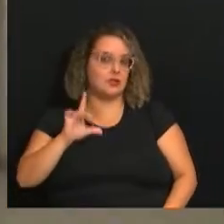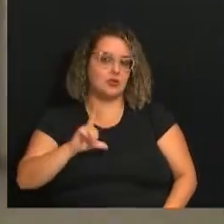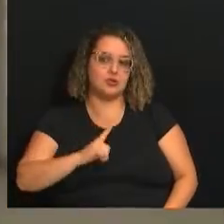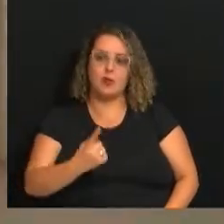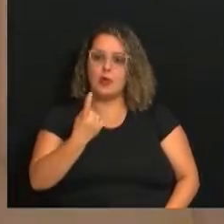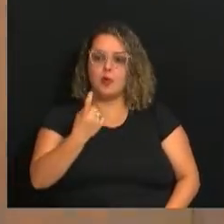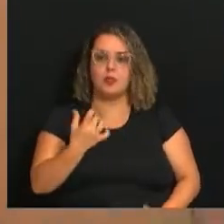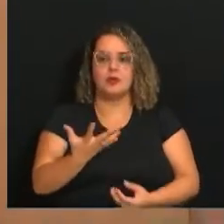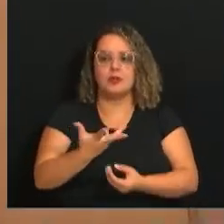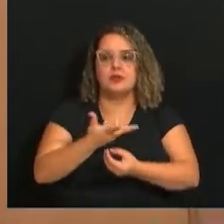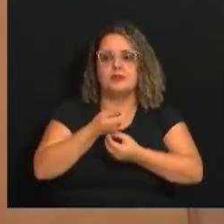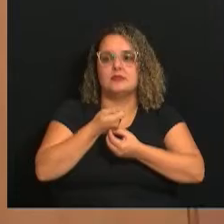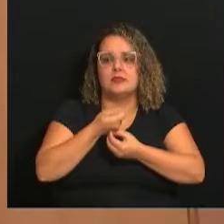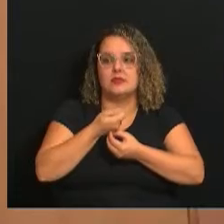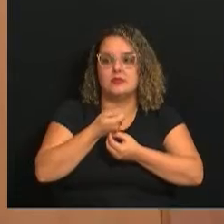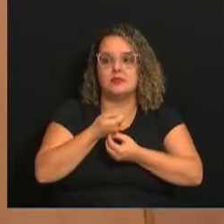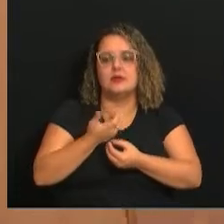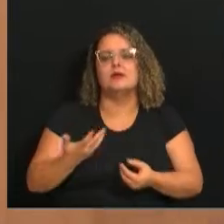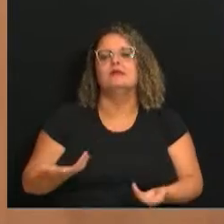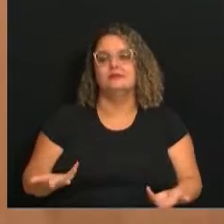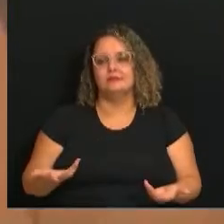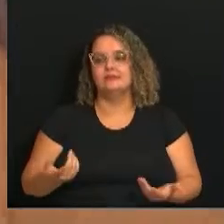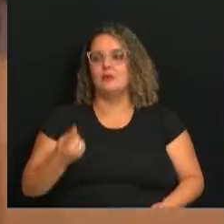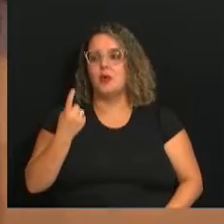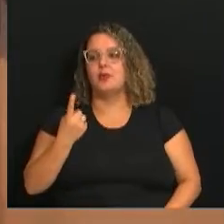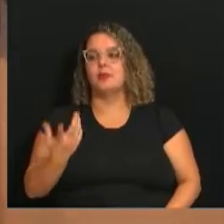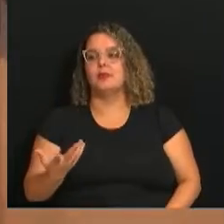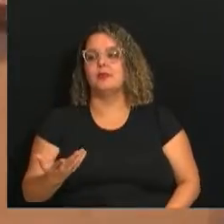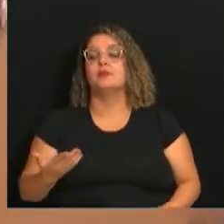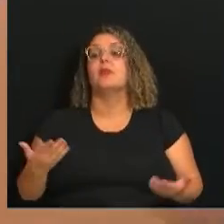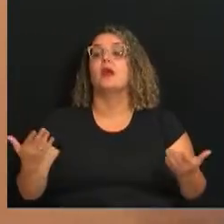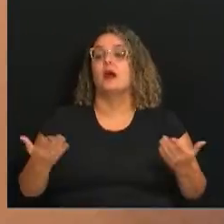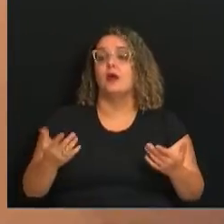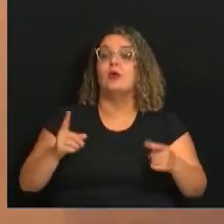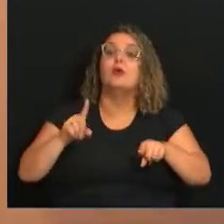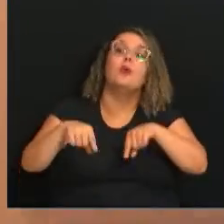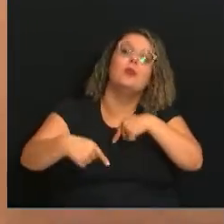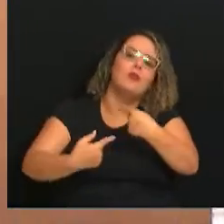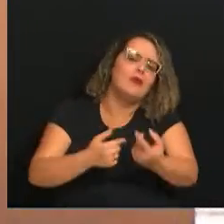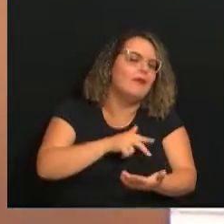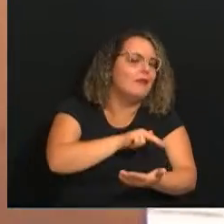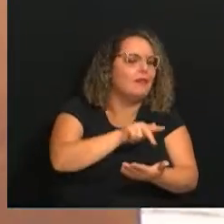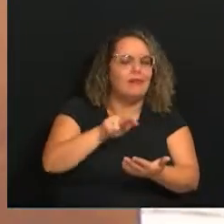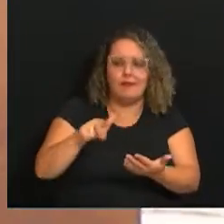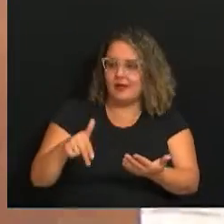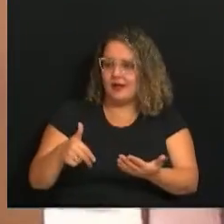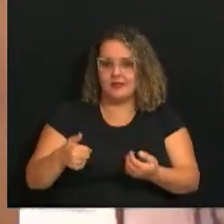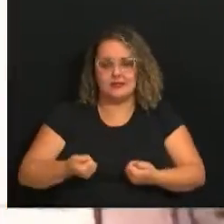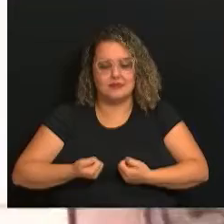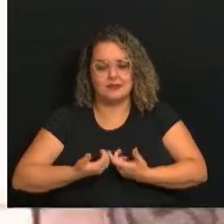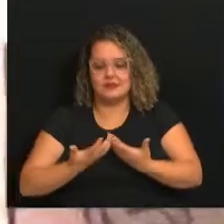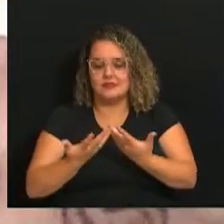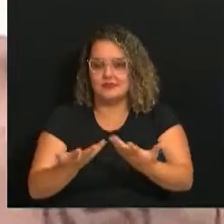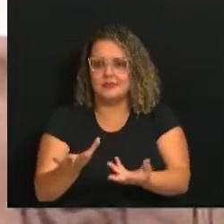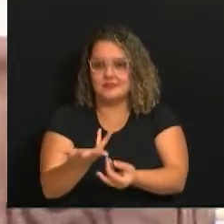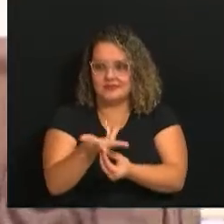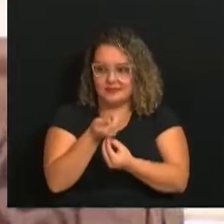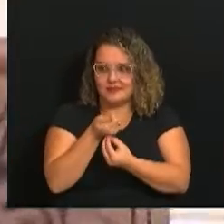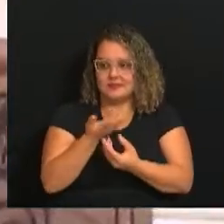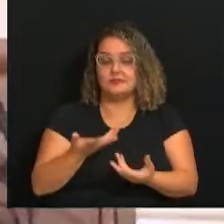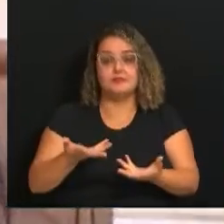Na primeira vez foi em 2008. Eu recebi uma homenagem também. Mas não tem nem comparação